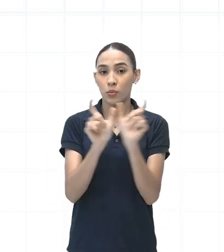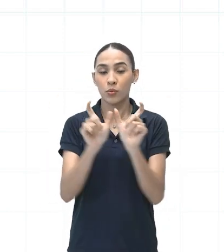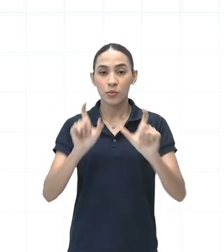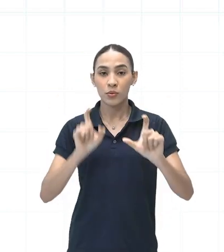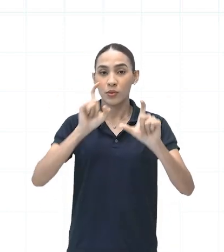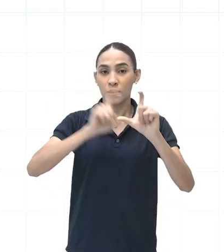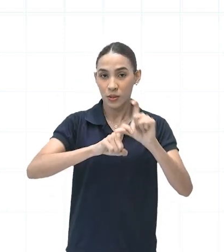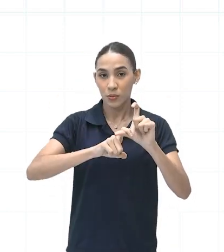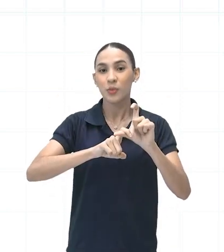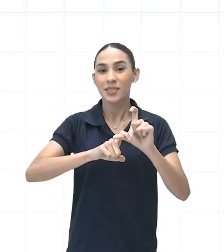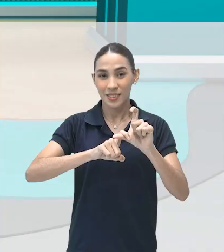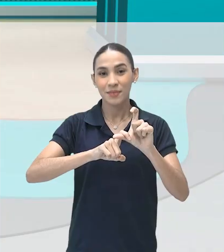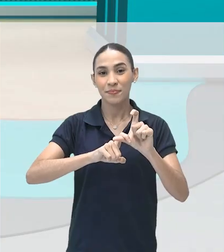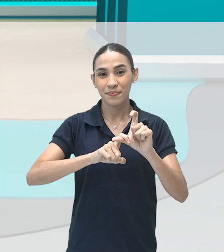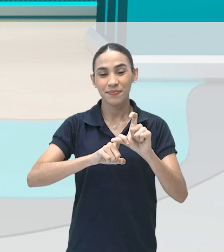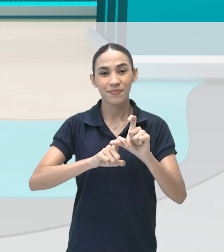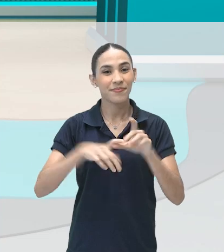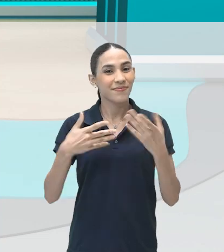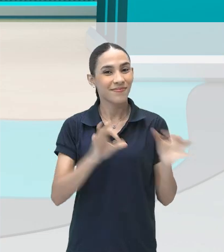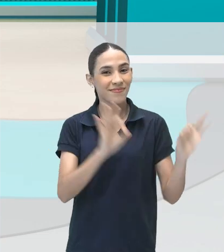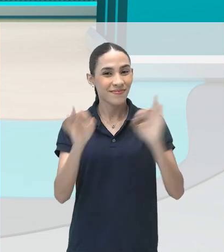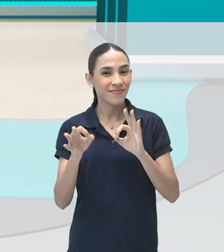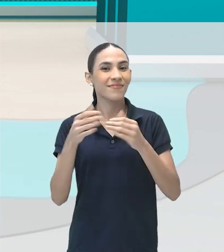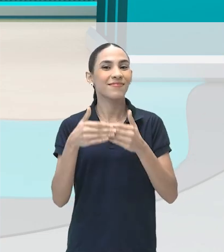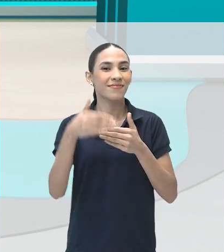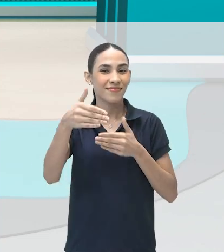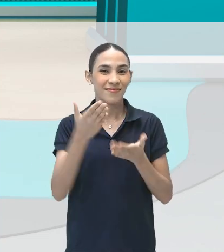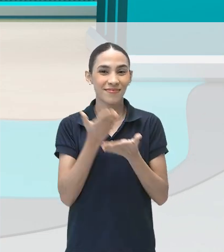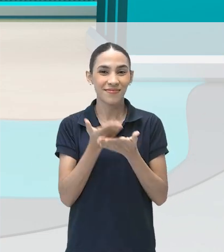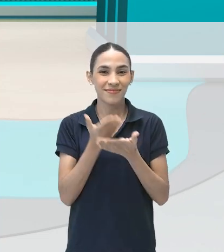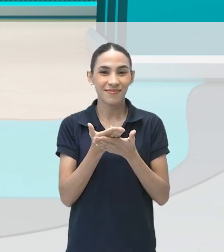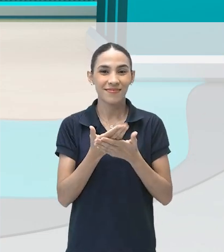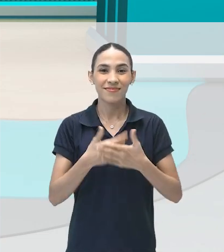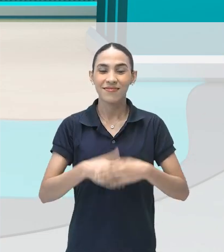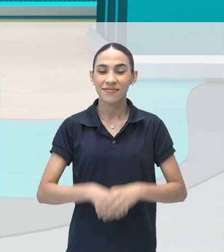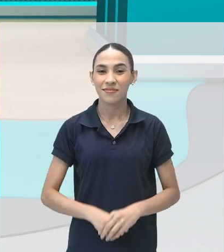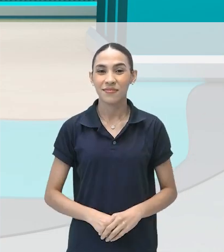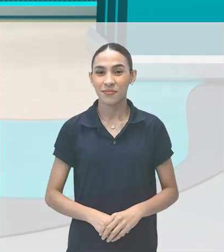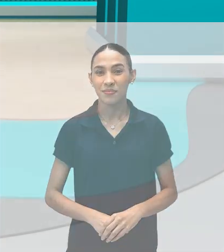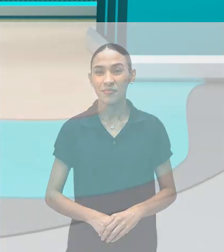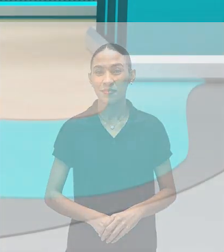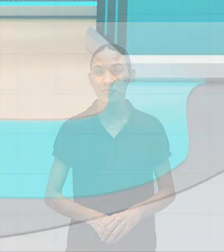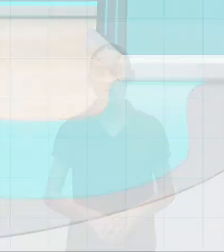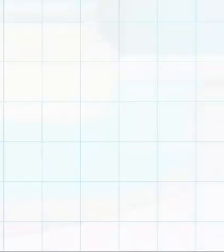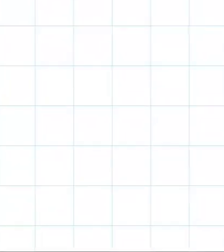por subordinação. Vamos, portanto, iniciar mais esta aula.